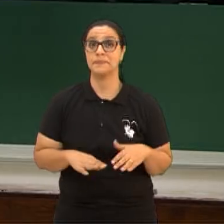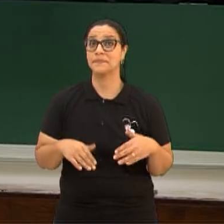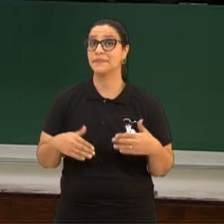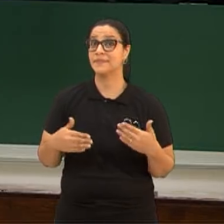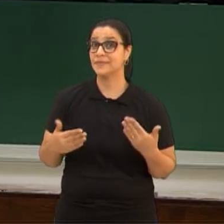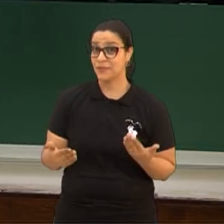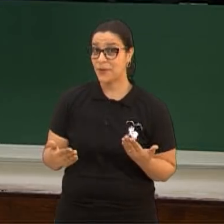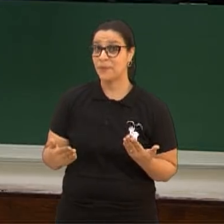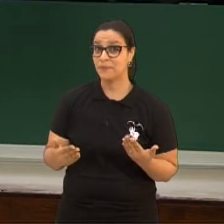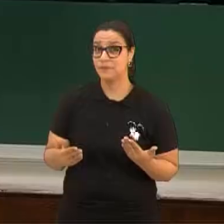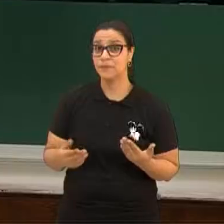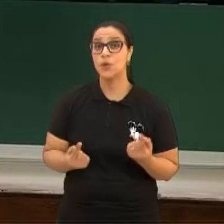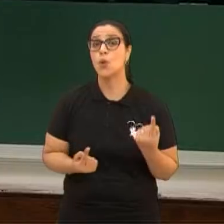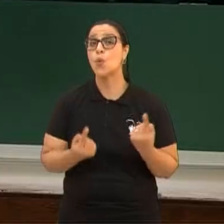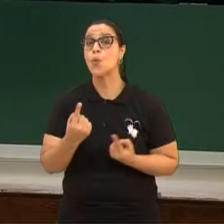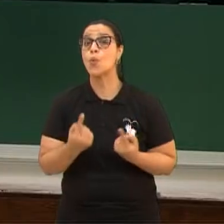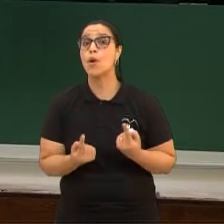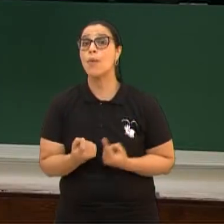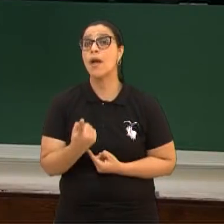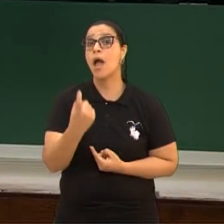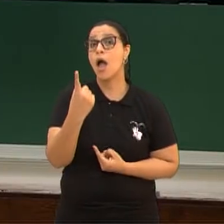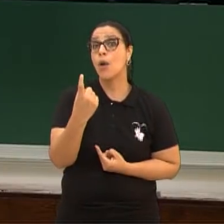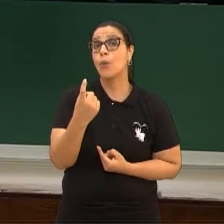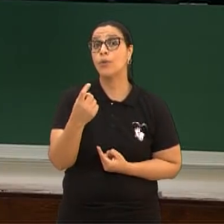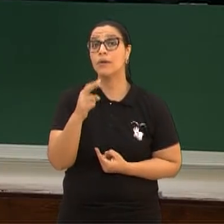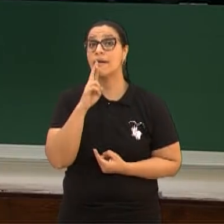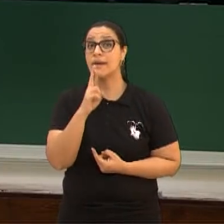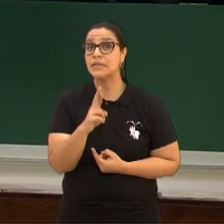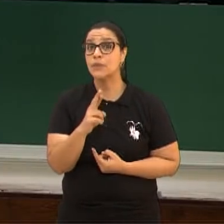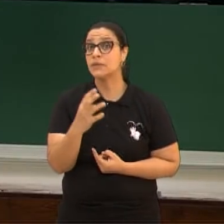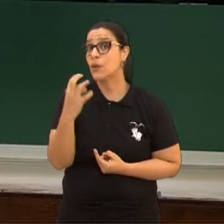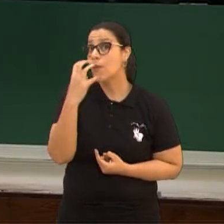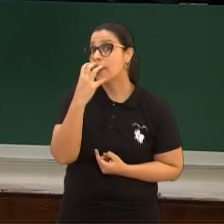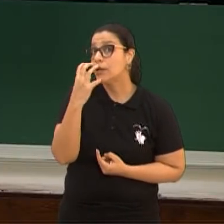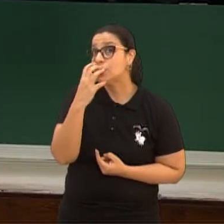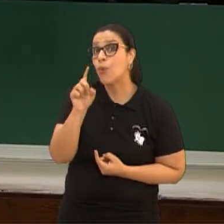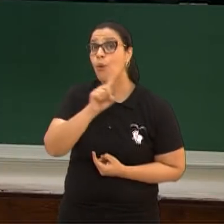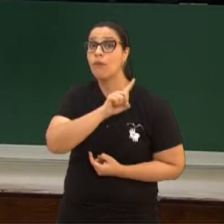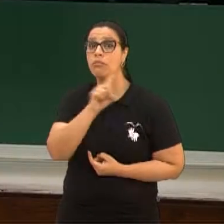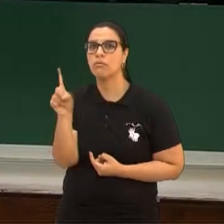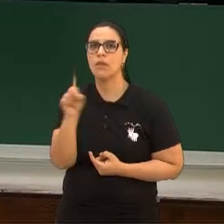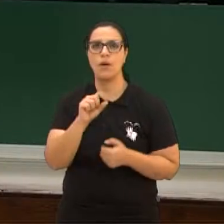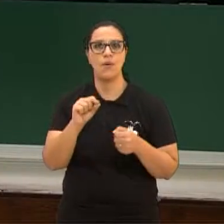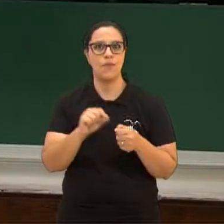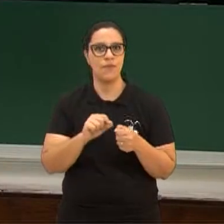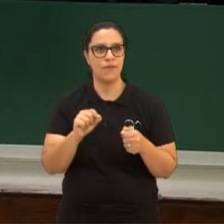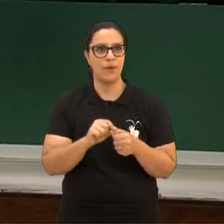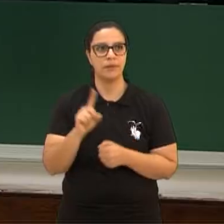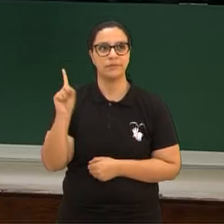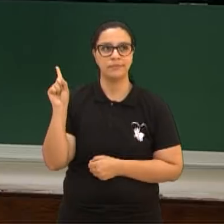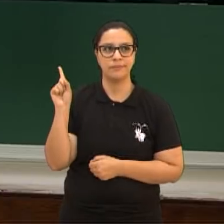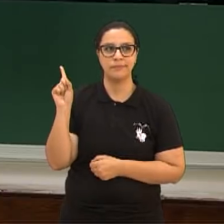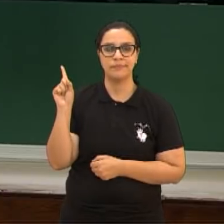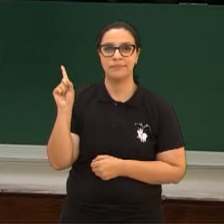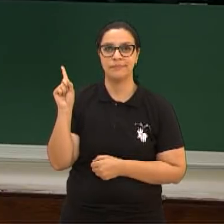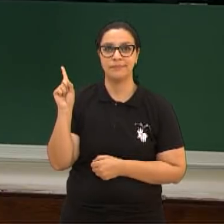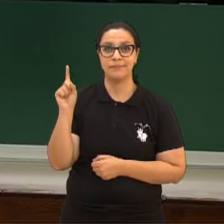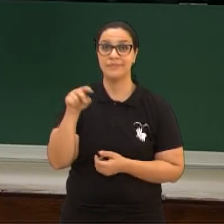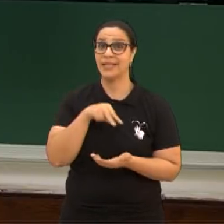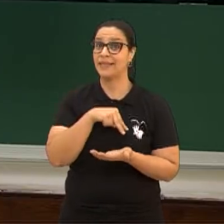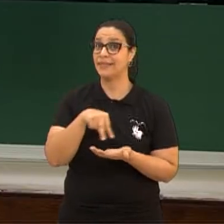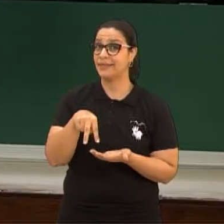E aí, qual é a única opção que o dog não está fazendo? É